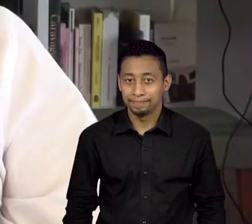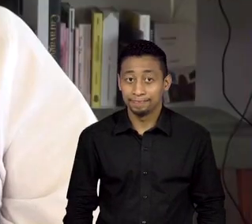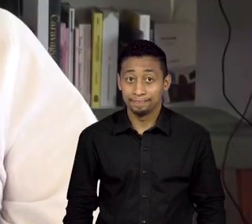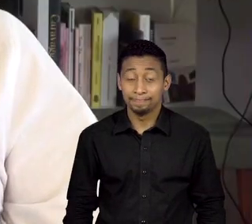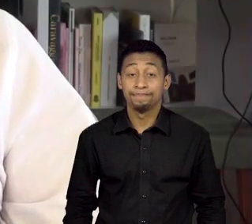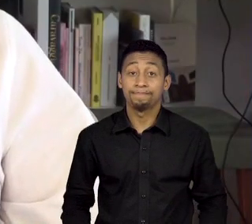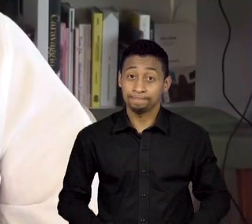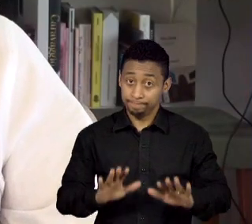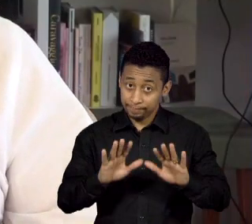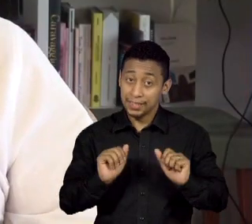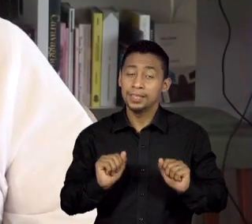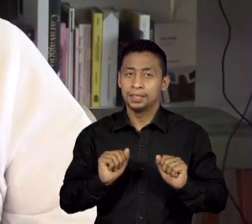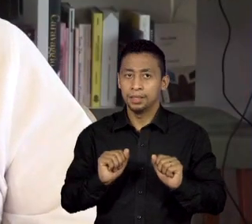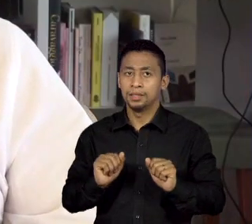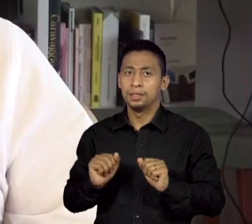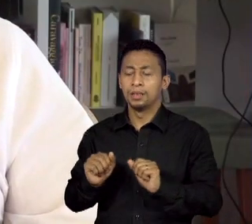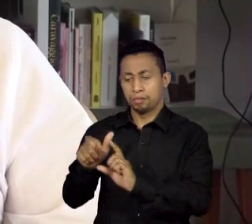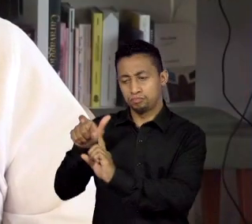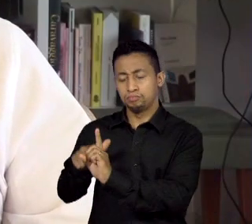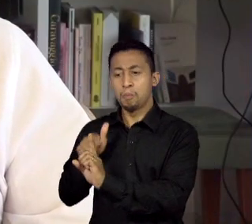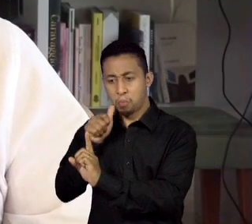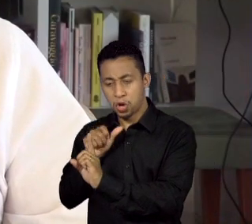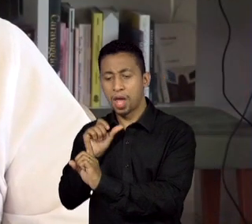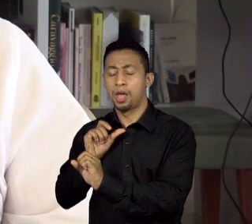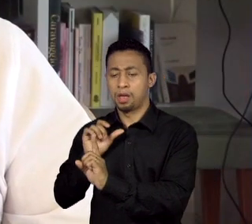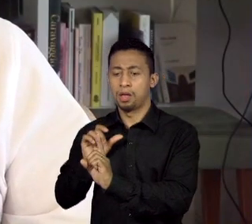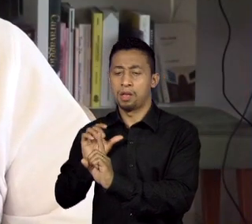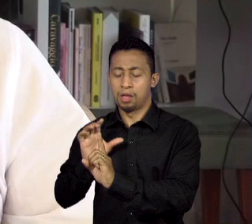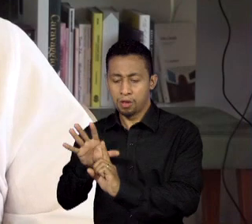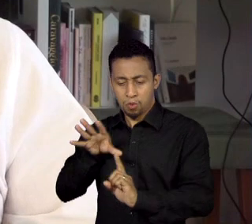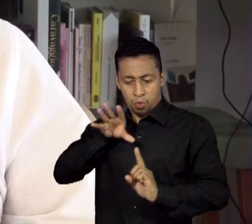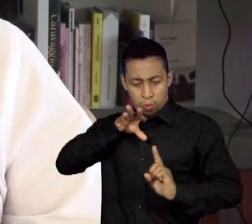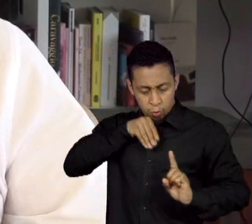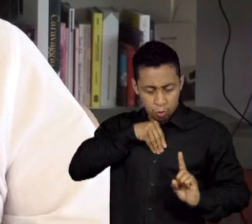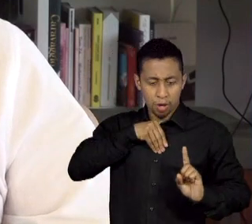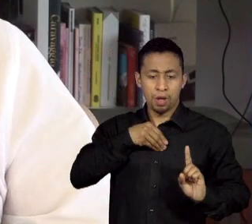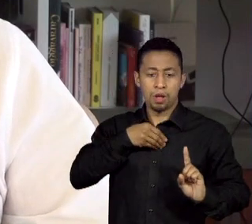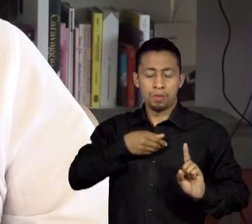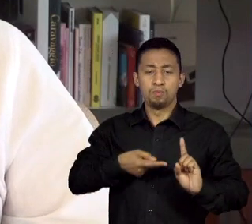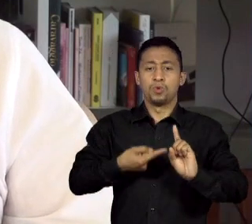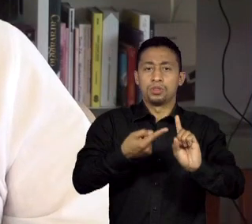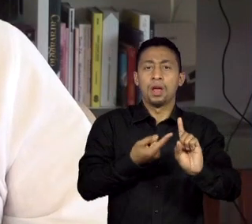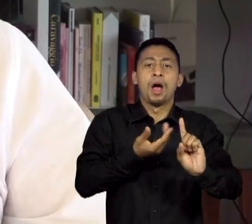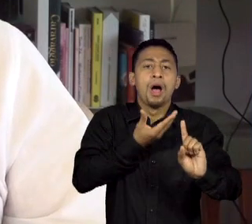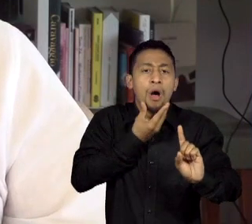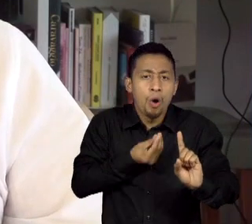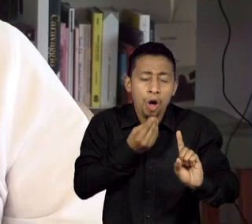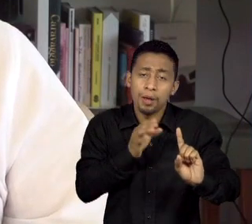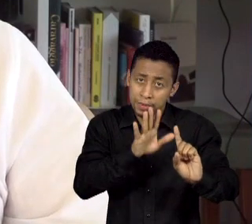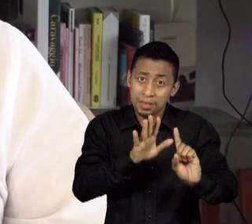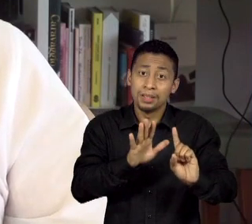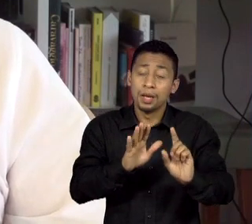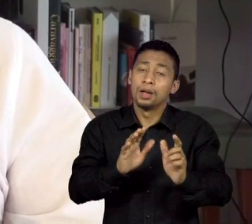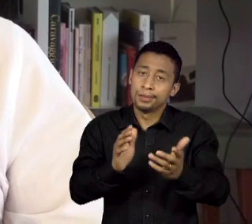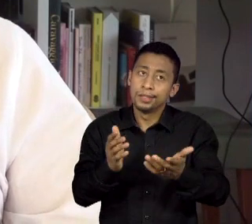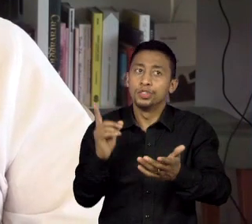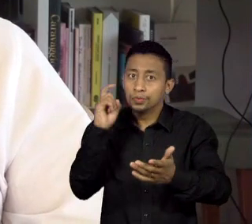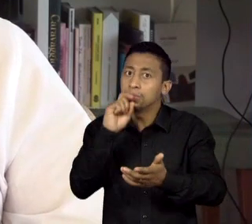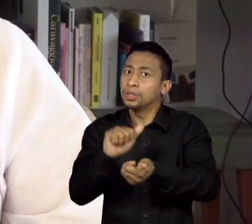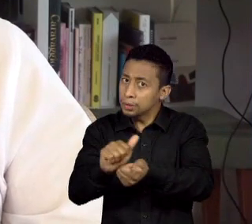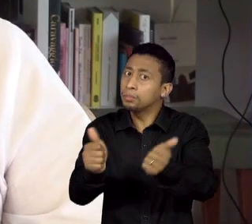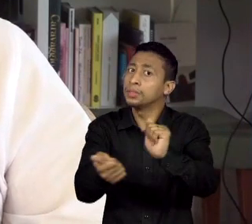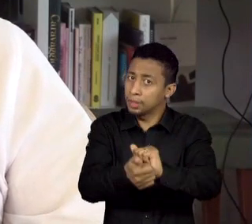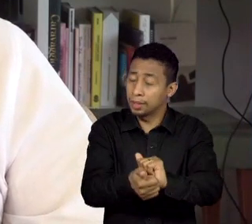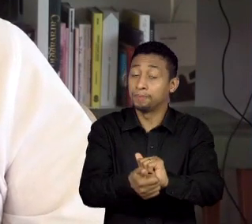A transposição, na verdade, juntou dois desejos, né, fazer a adaptação desse livro.